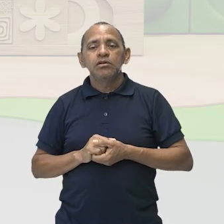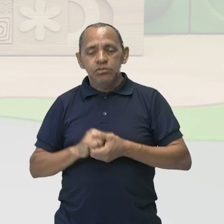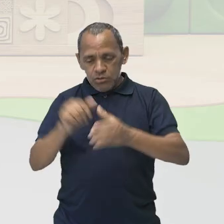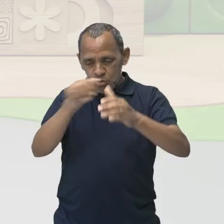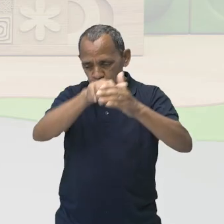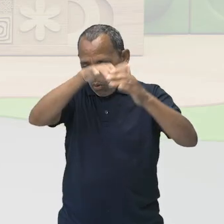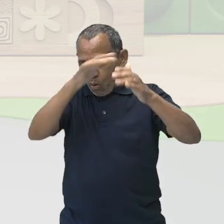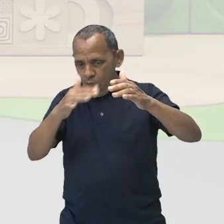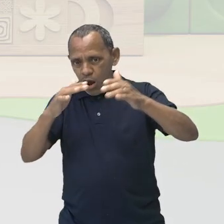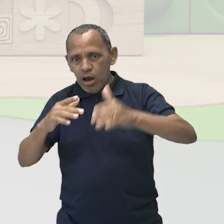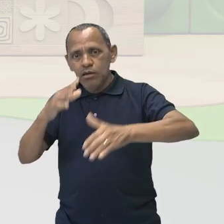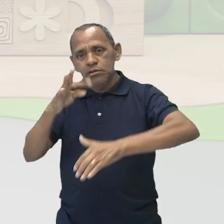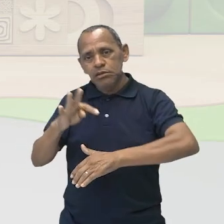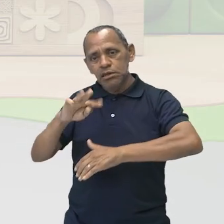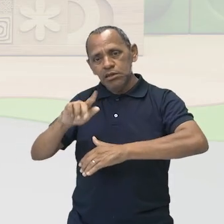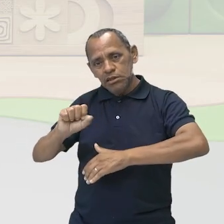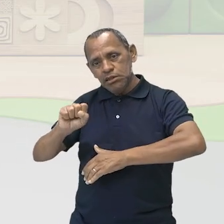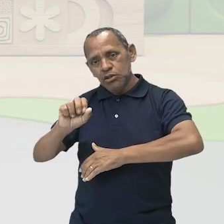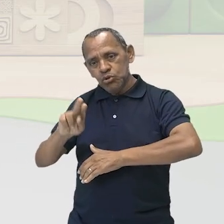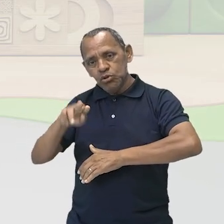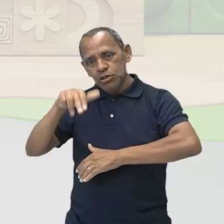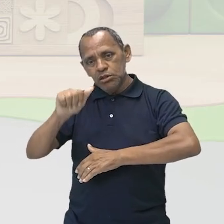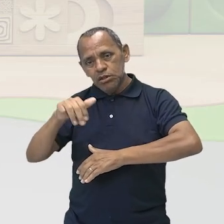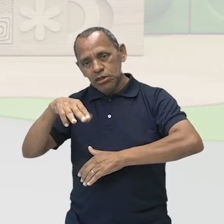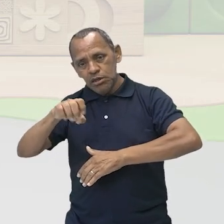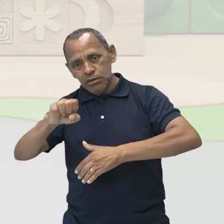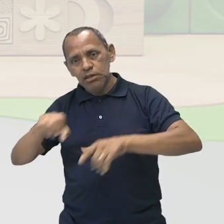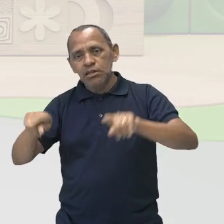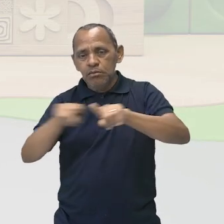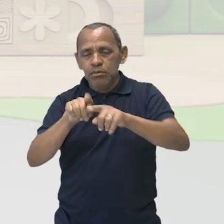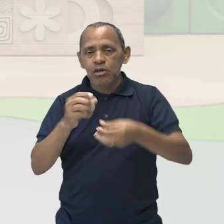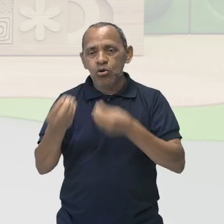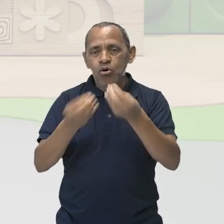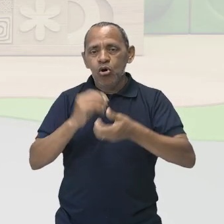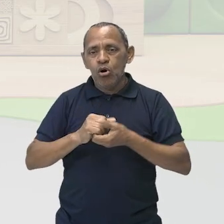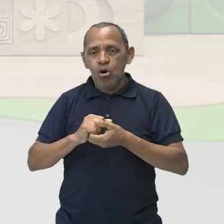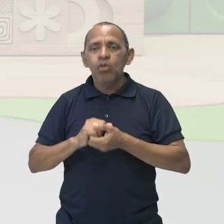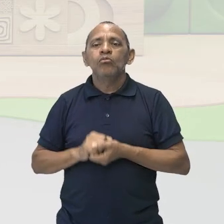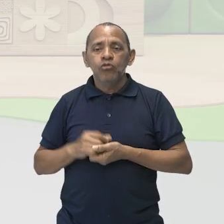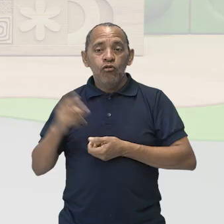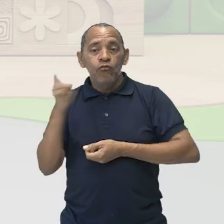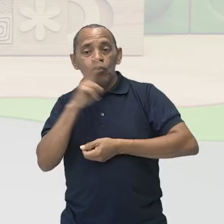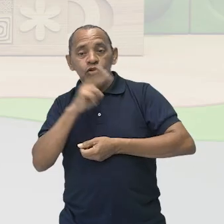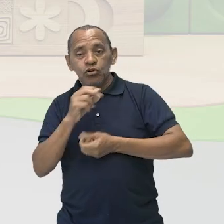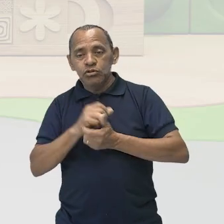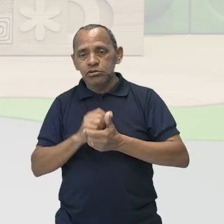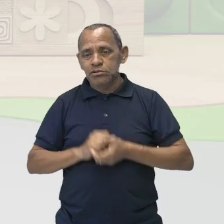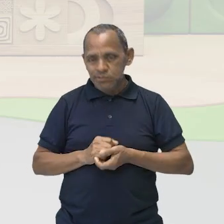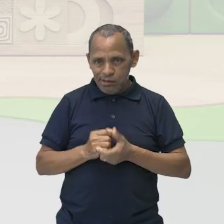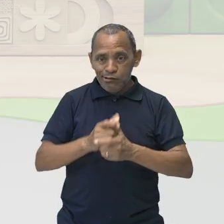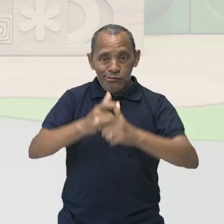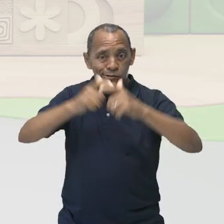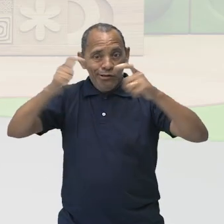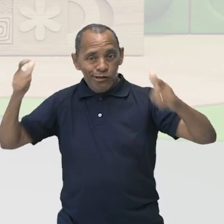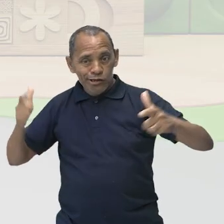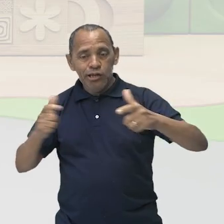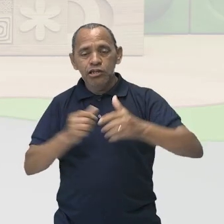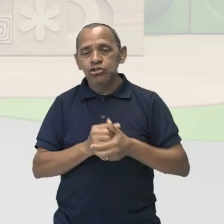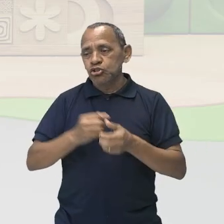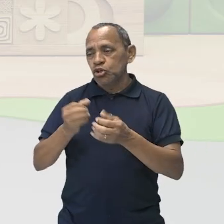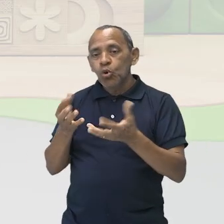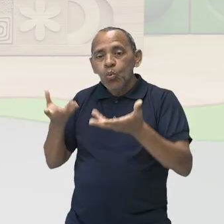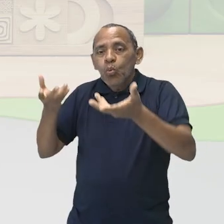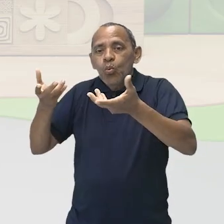que também podem gerar infrações ao se deslocarem em grandes quantidades de água. Essas